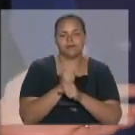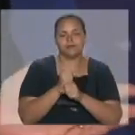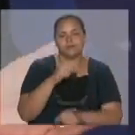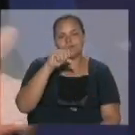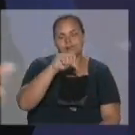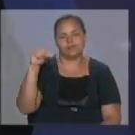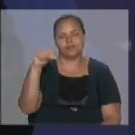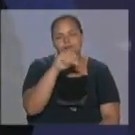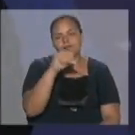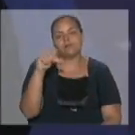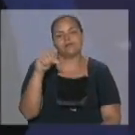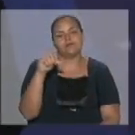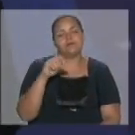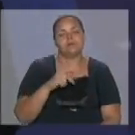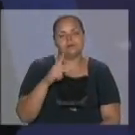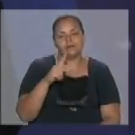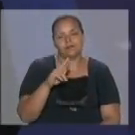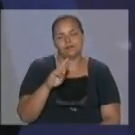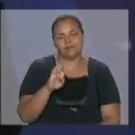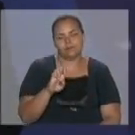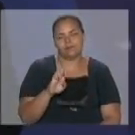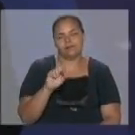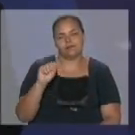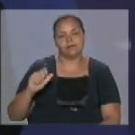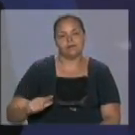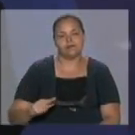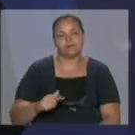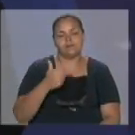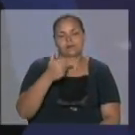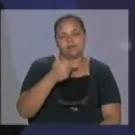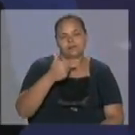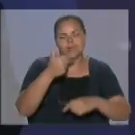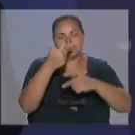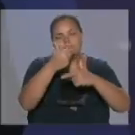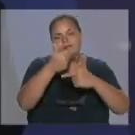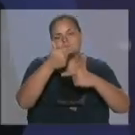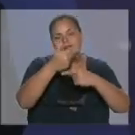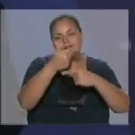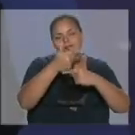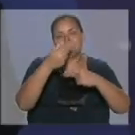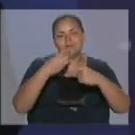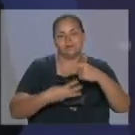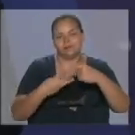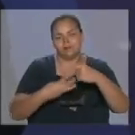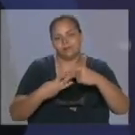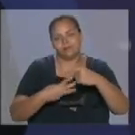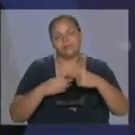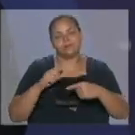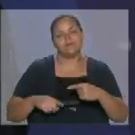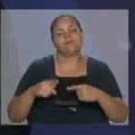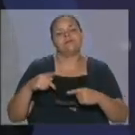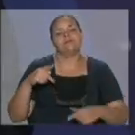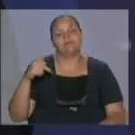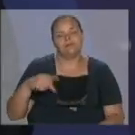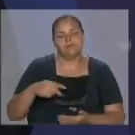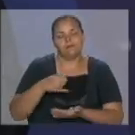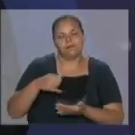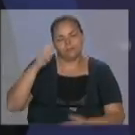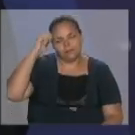99, o pré-sal hoje é 2/3 da produção nacional de petróleo. 2/3. É um petróleo